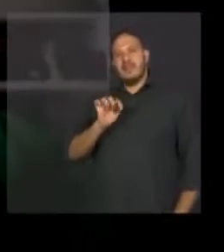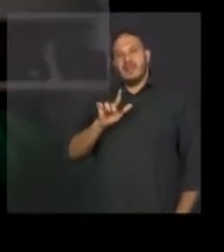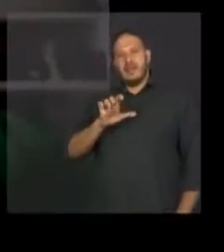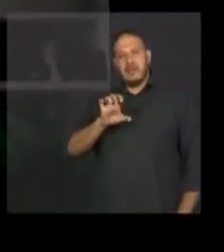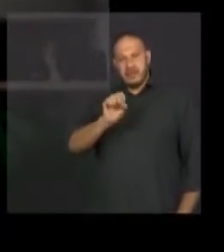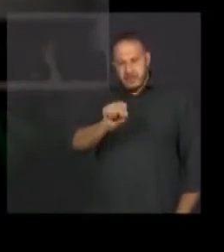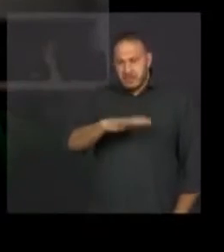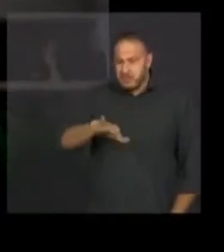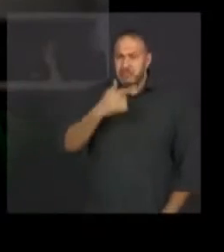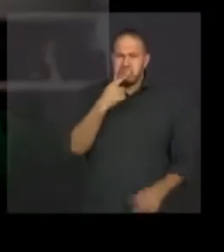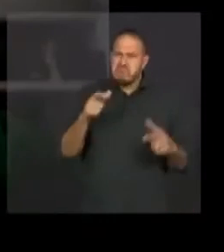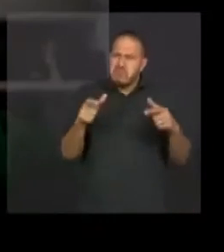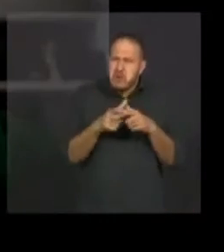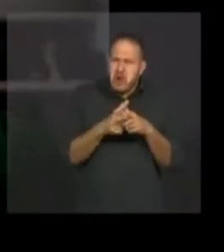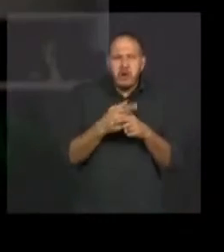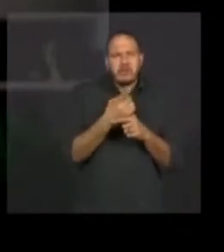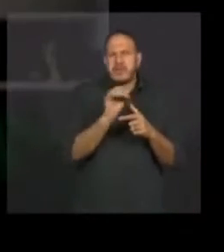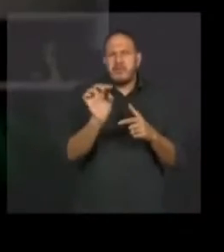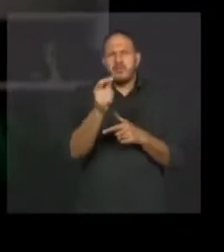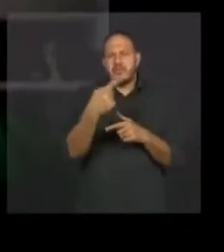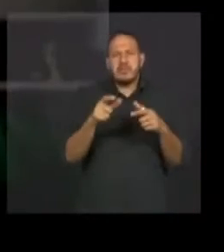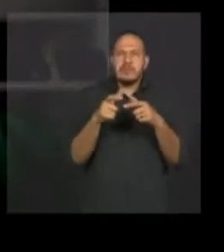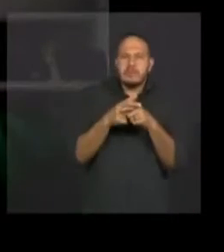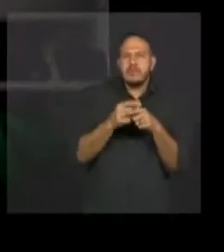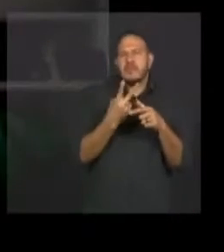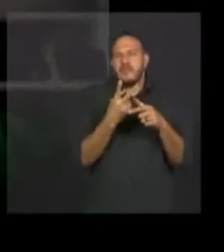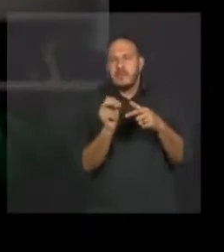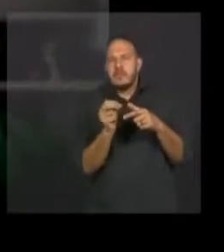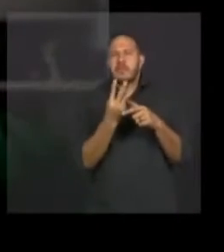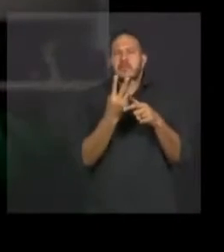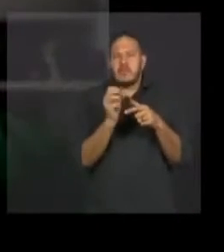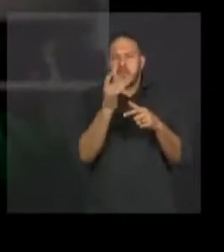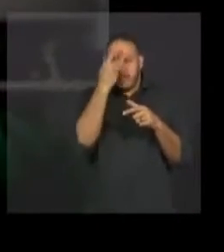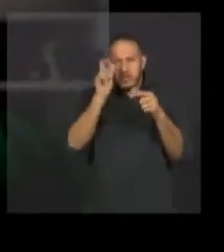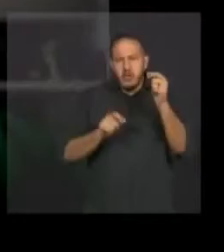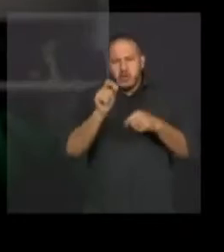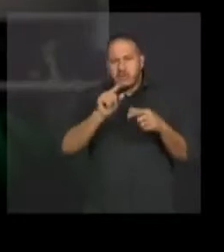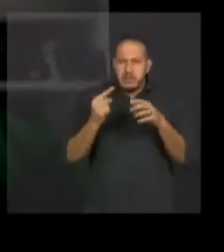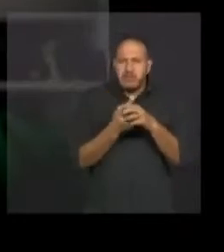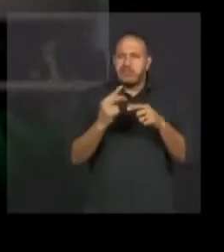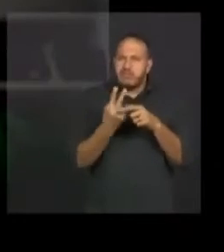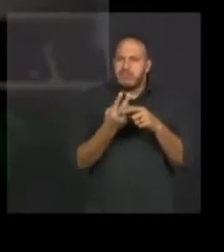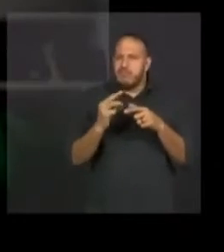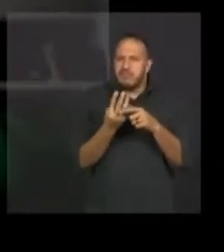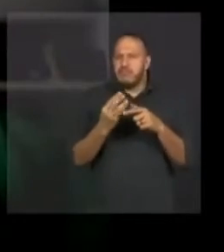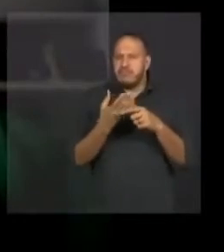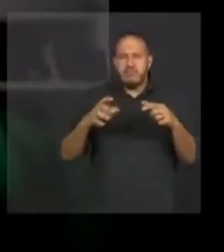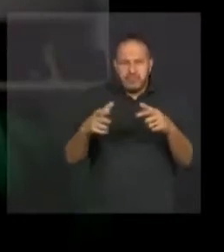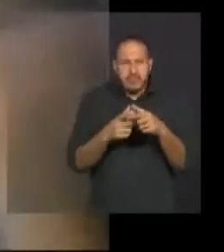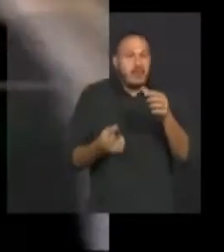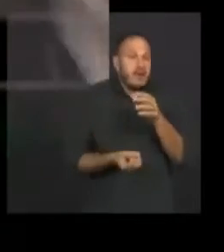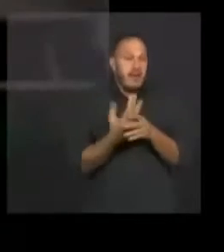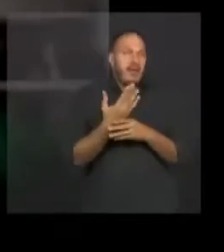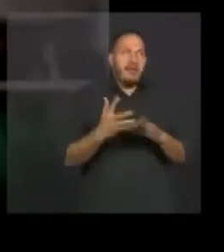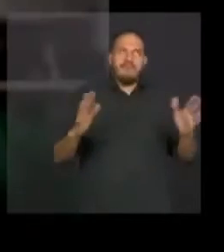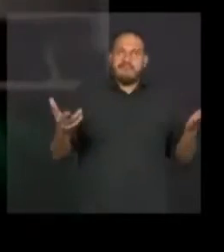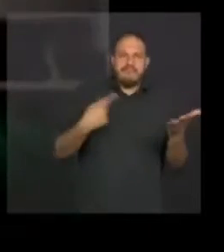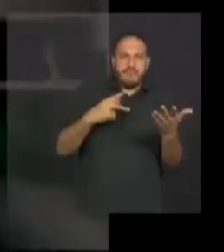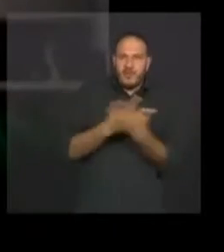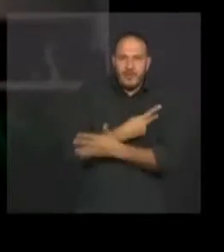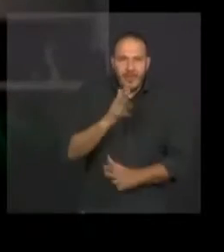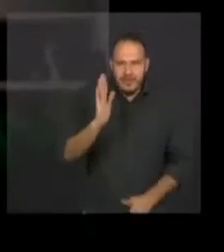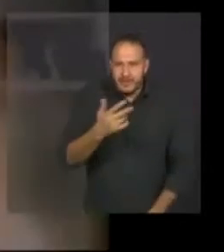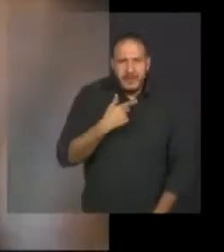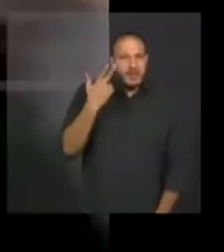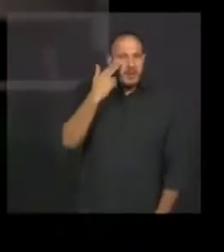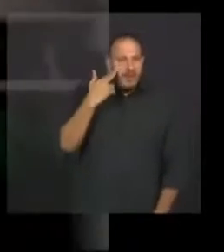menor de pessoas, 20, 30 pessoas. Aí você consegue criar ambientes coletivos, como acontece na vida real,